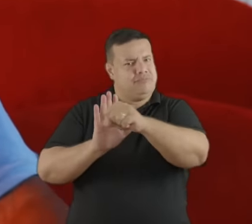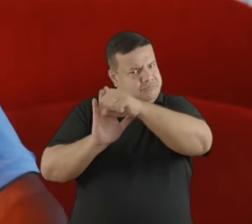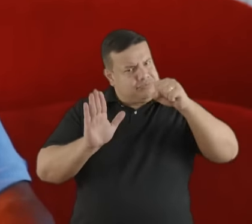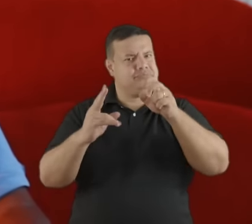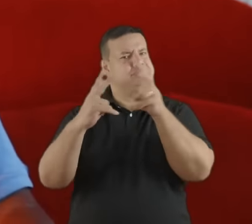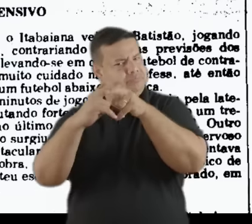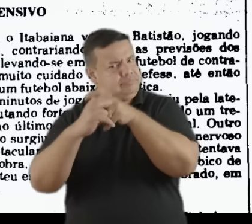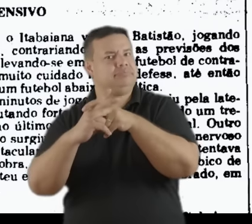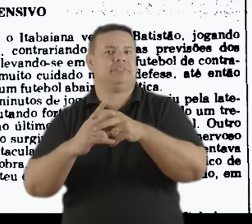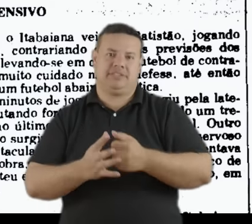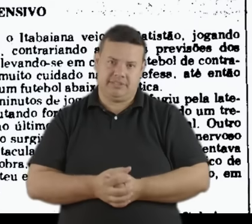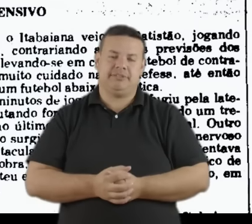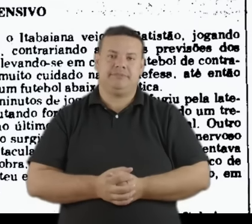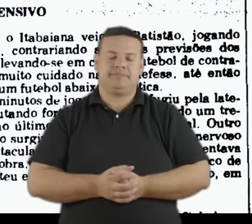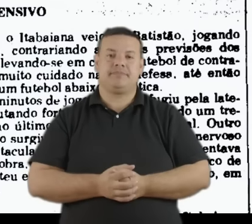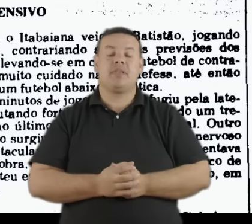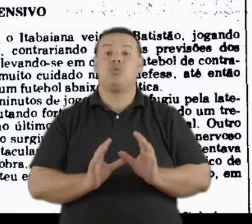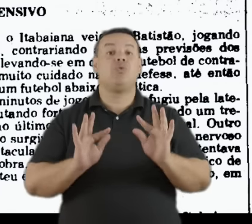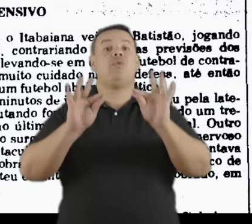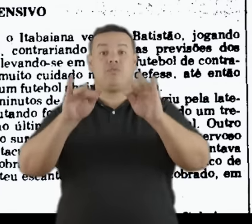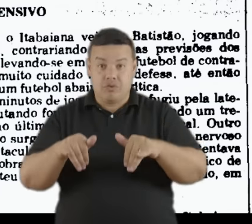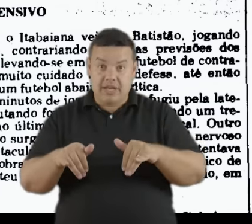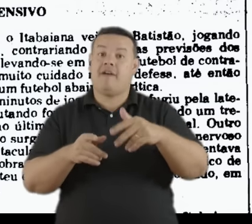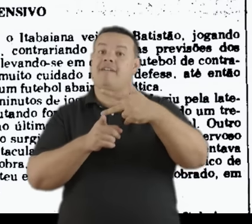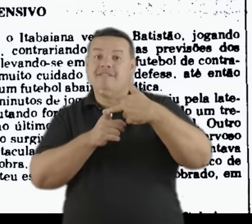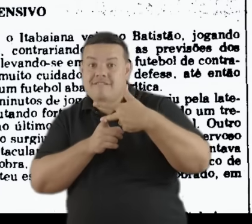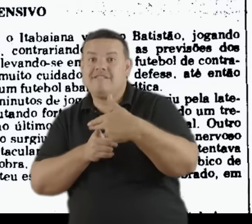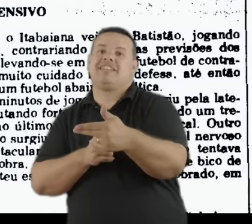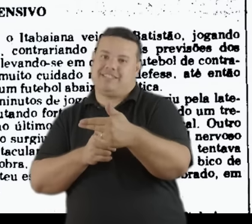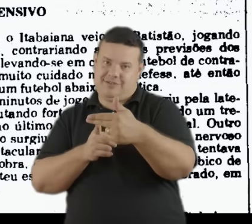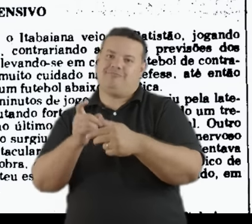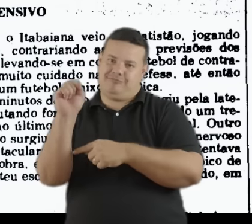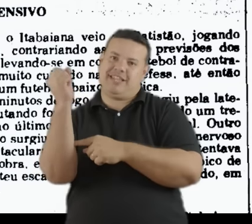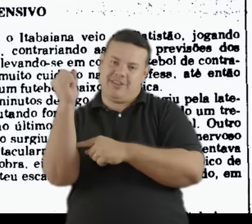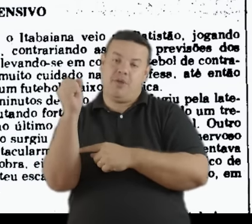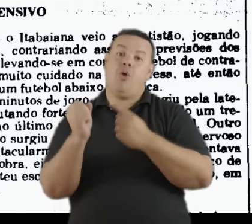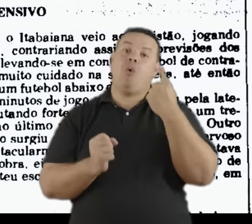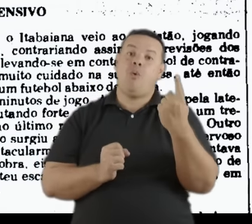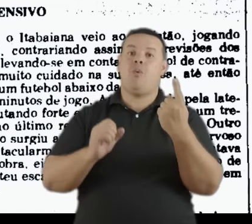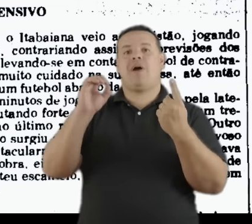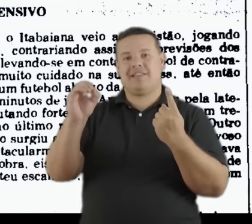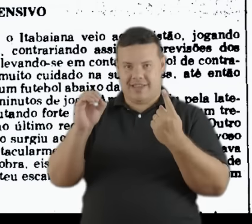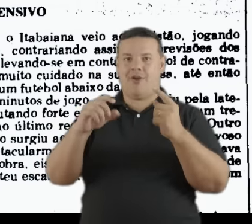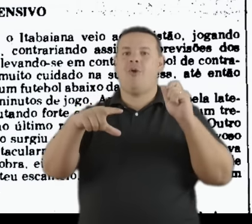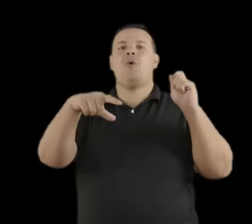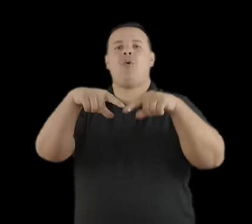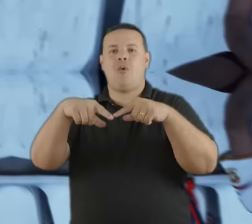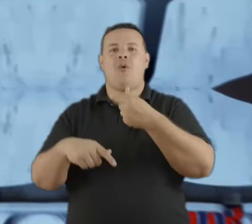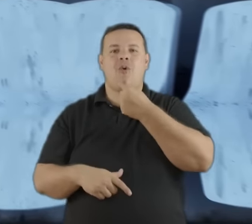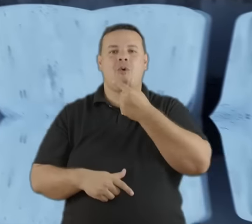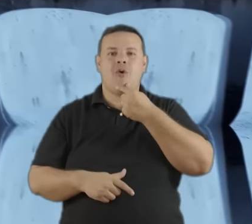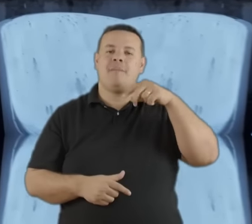Bati também. Na partida final, o tricolor venceu mais uma vez o Sergipe por 1-0, com gol do ponta Nilson